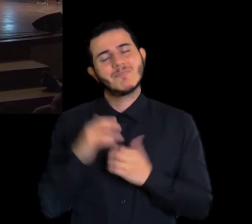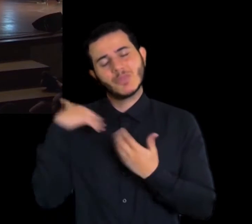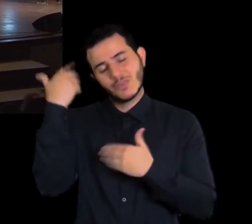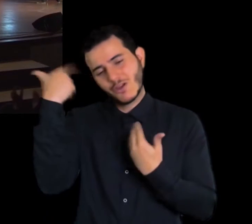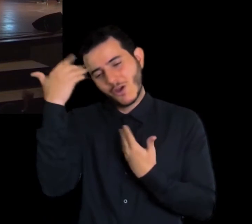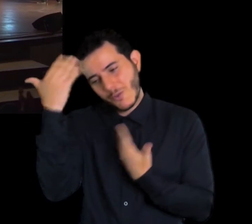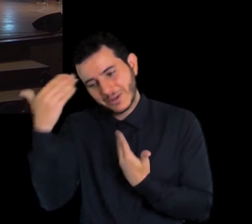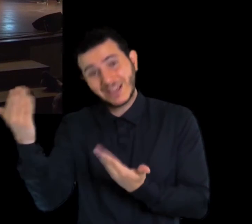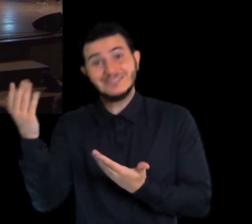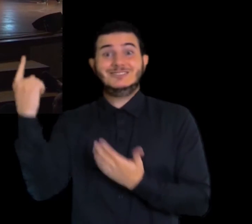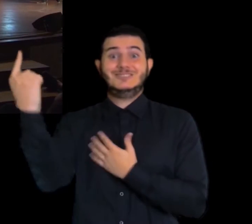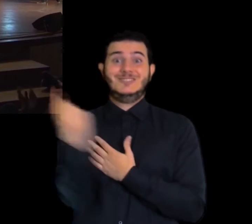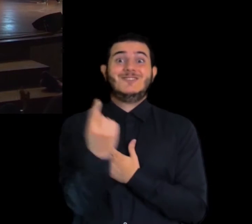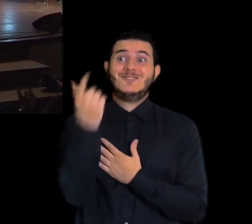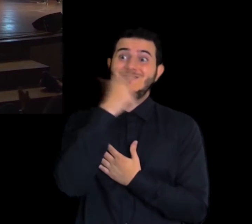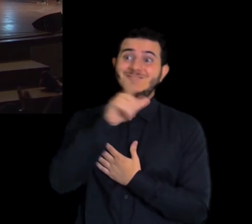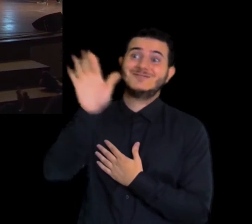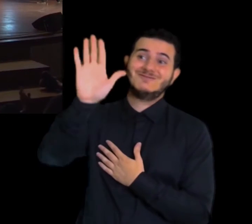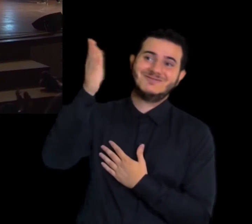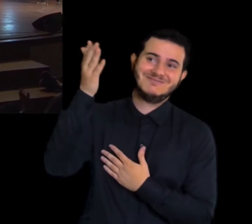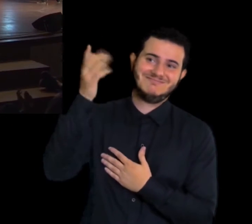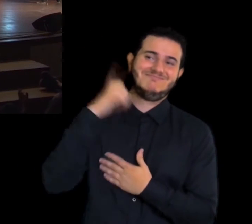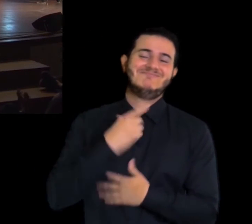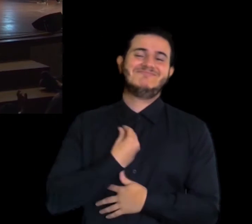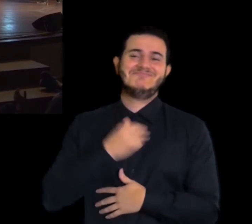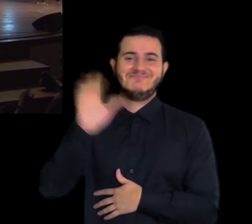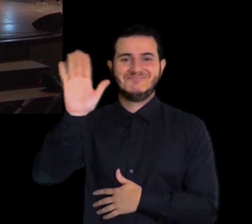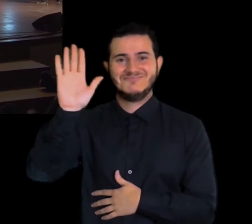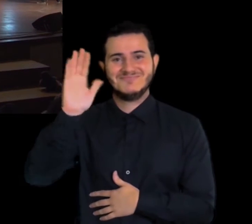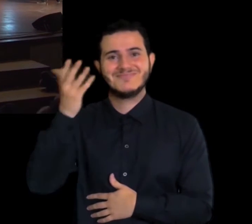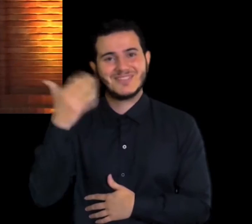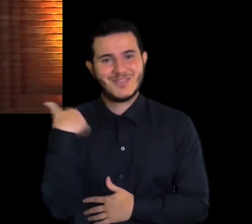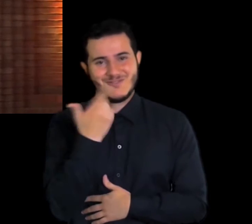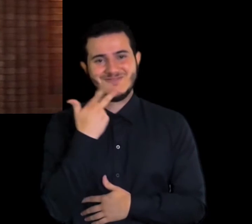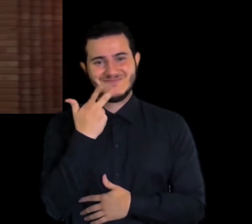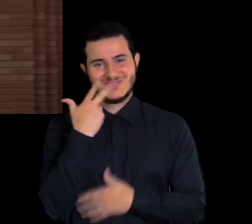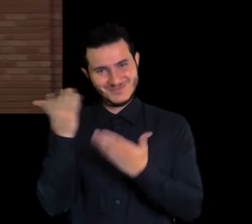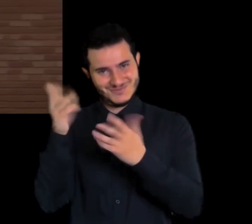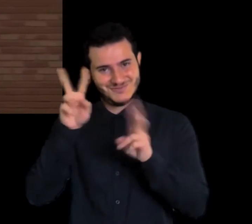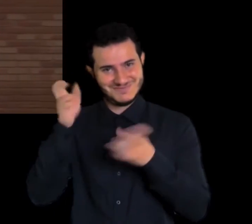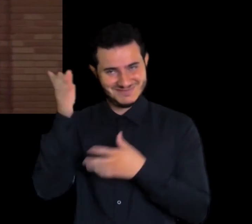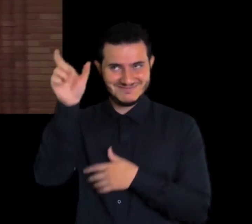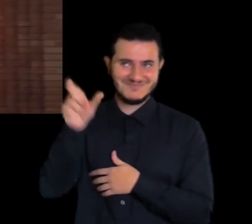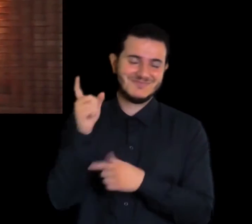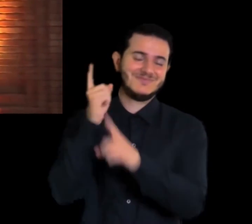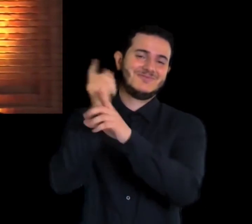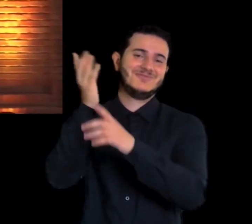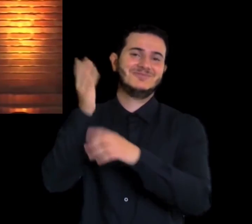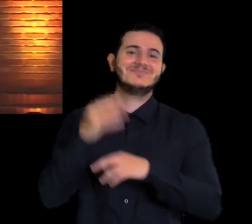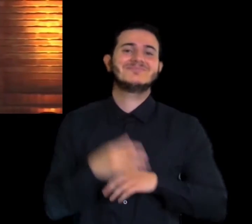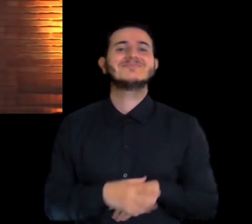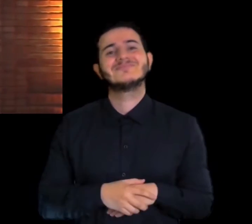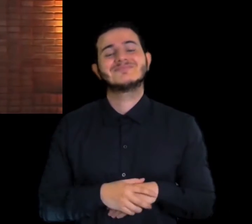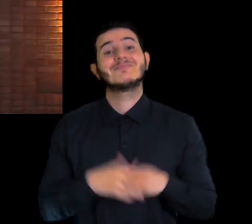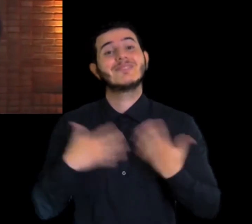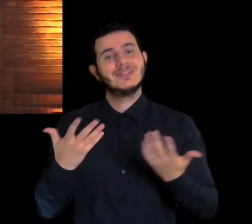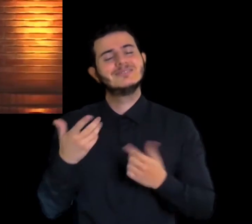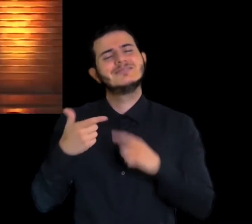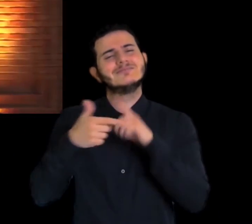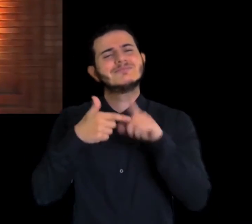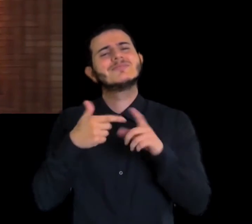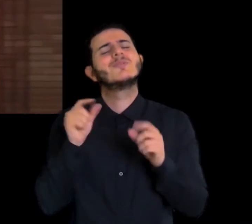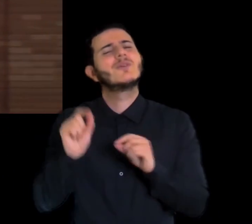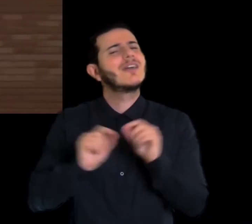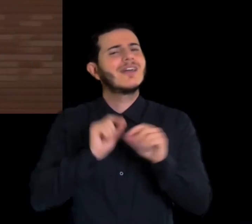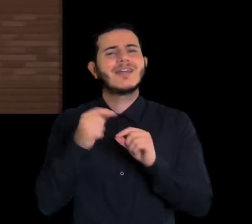né? Homenageada. Olha lá ele lá. Ele está lá em cima lá e a gente falou dele. E aí, gente, eu caminho. Porque, segundo, né, algumas questões